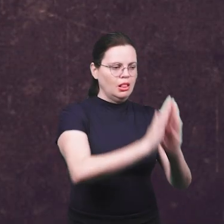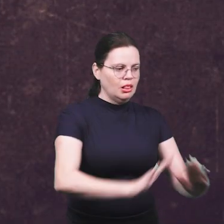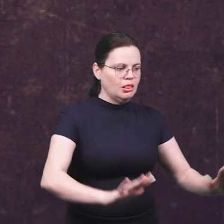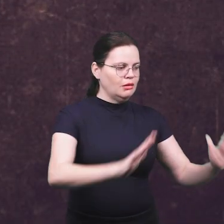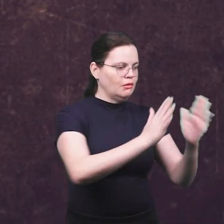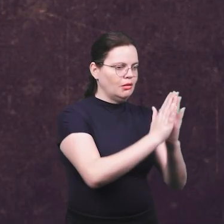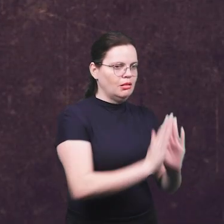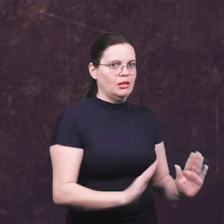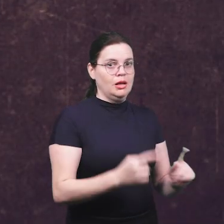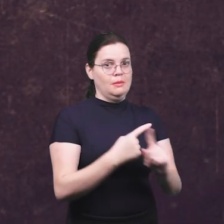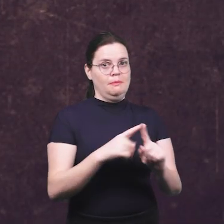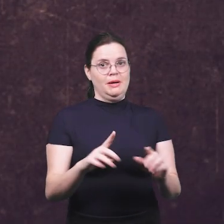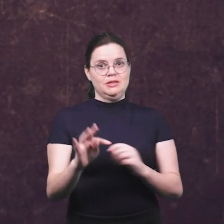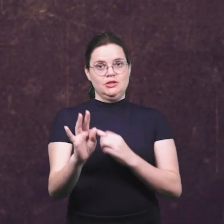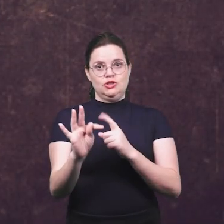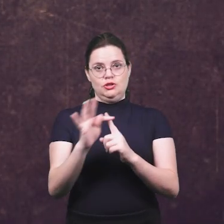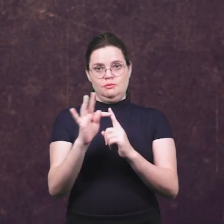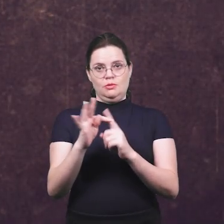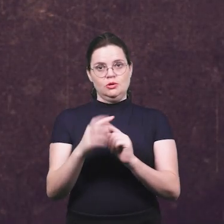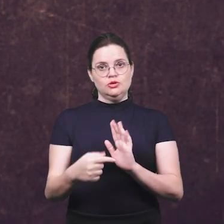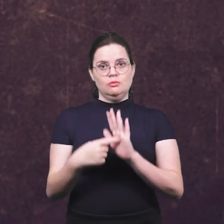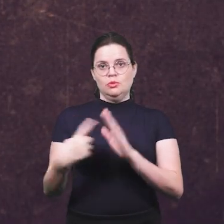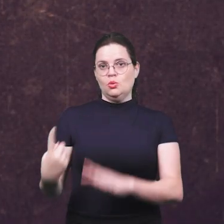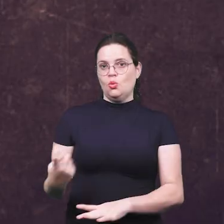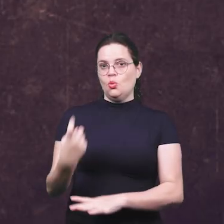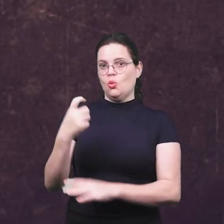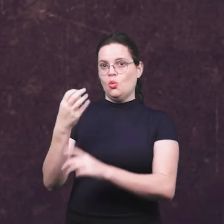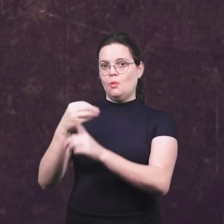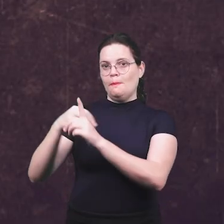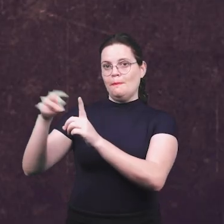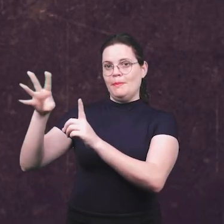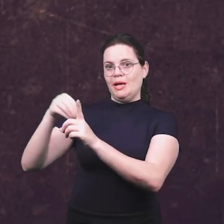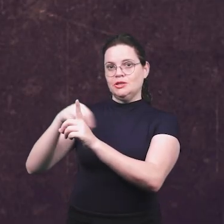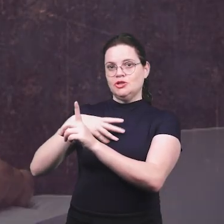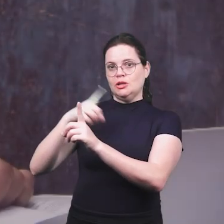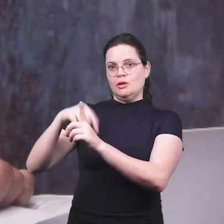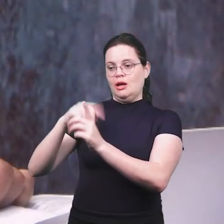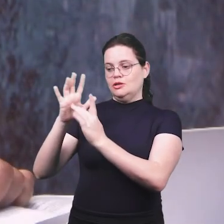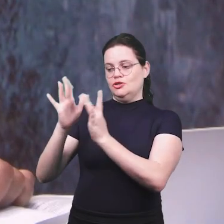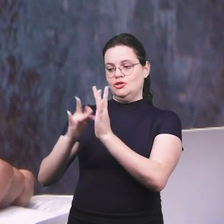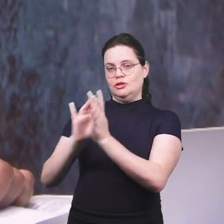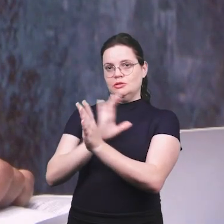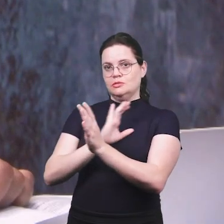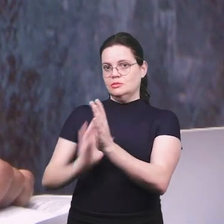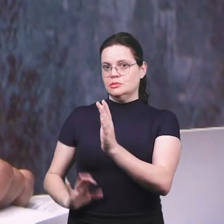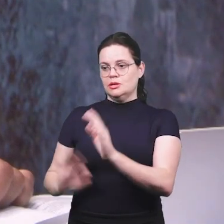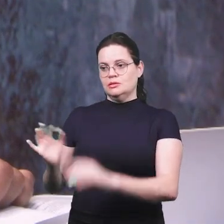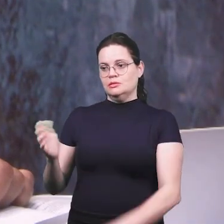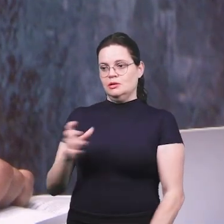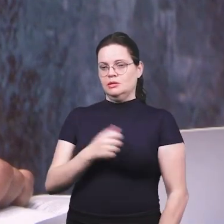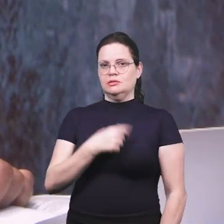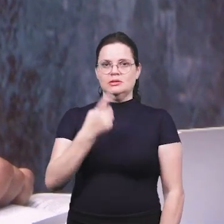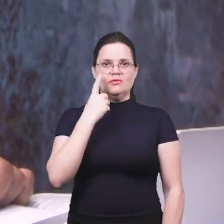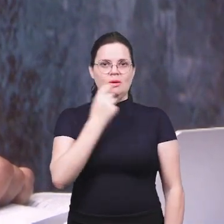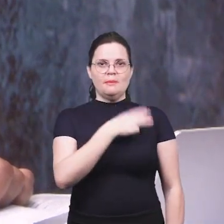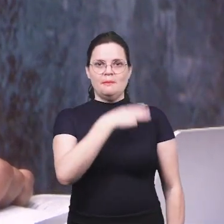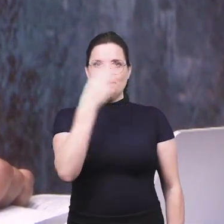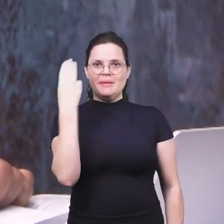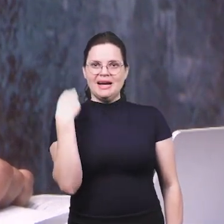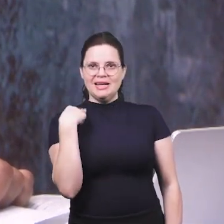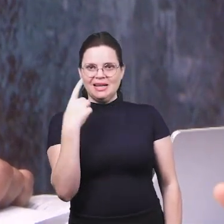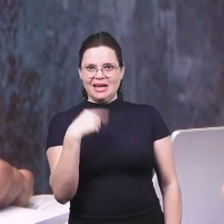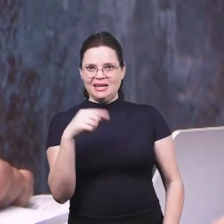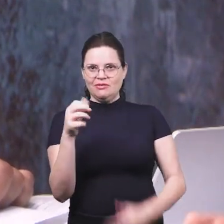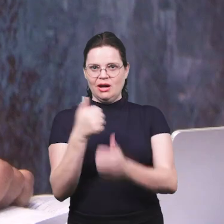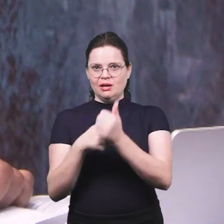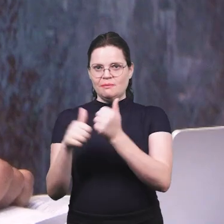mediador entre Deus e os homens, Jesus Cristo, né? Então, essa mediação, santo fazer mediação, não existe isso, Maria fazer mediação, é Jesus